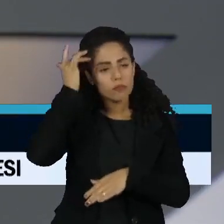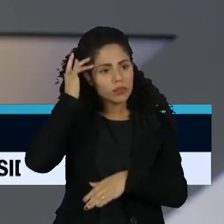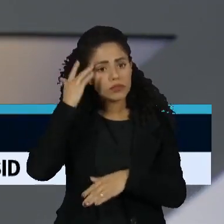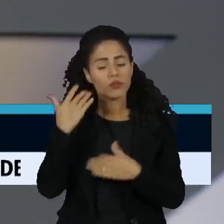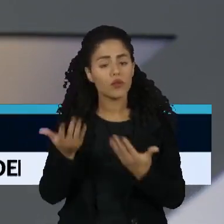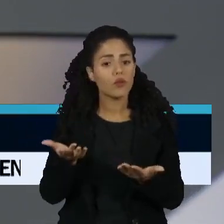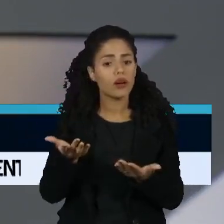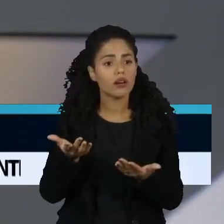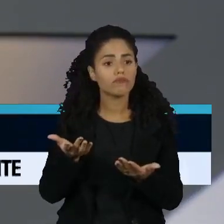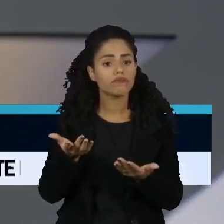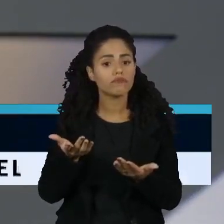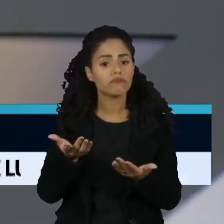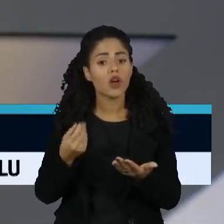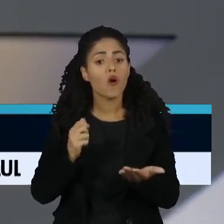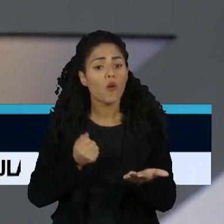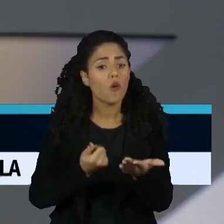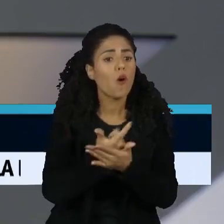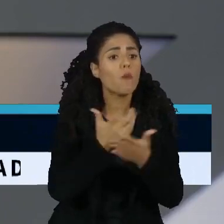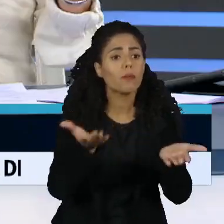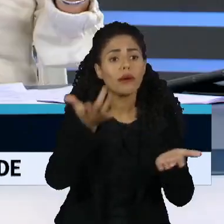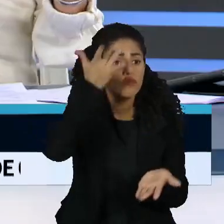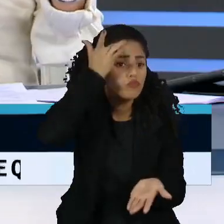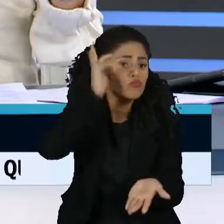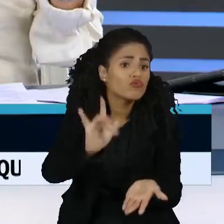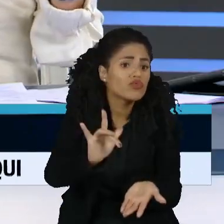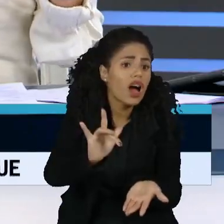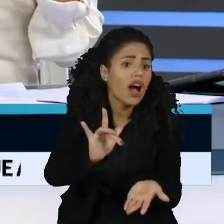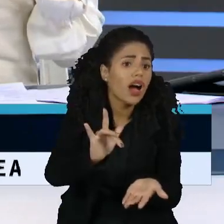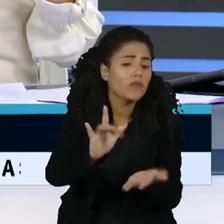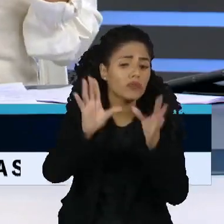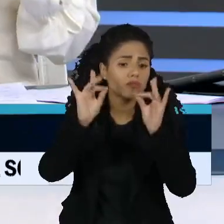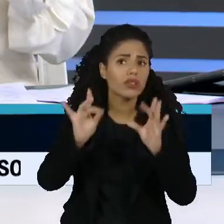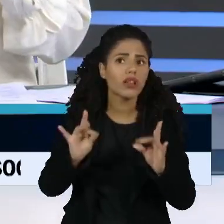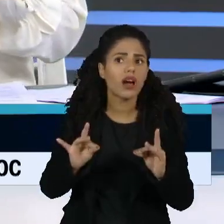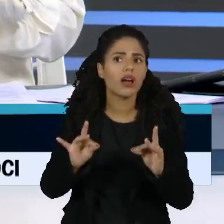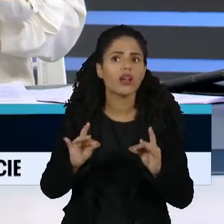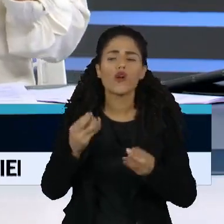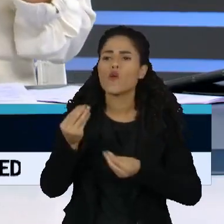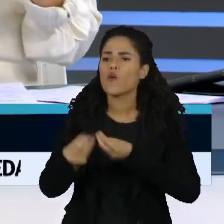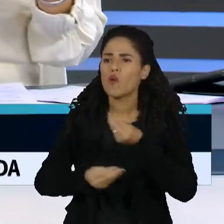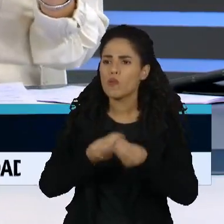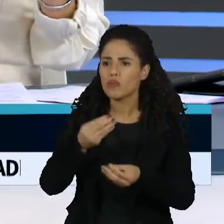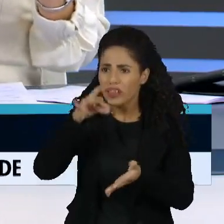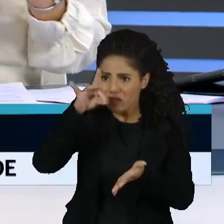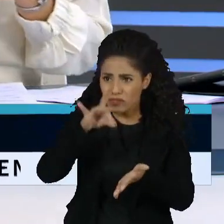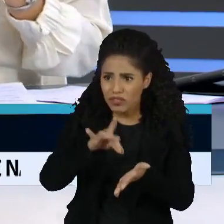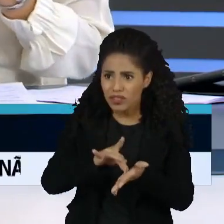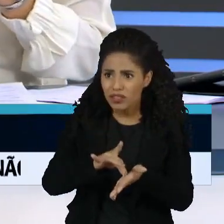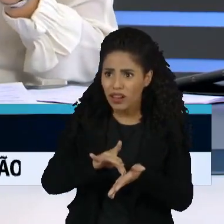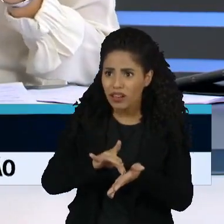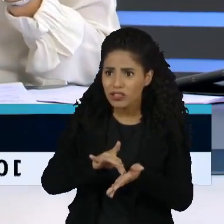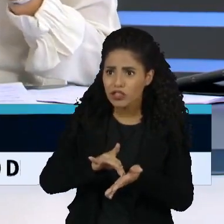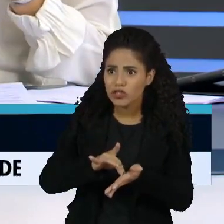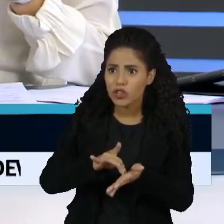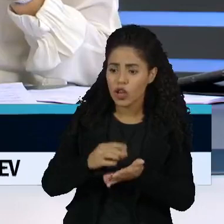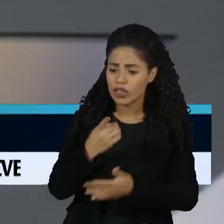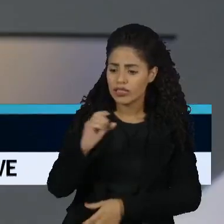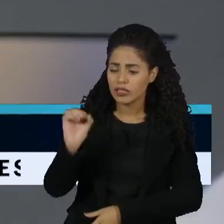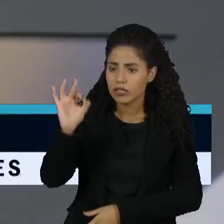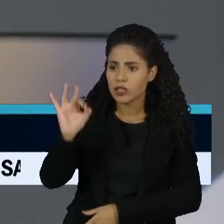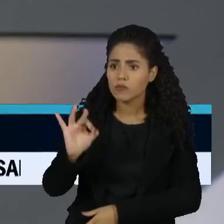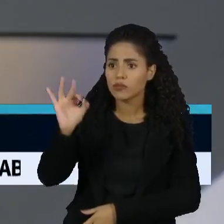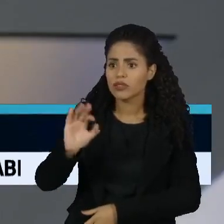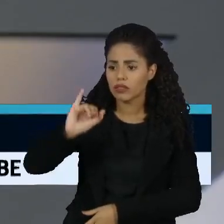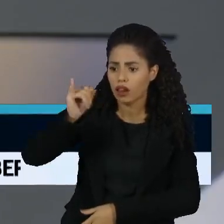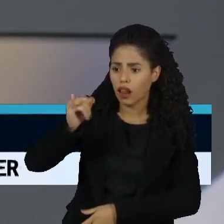sem prestar muita atenção é já que você entrou nesse assunto eu queria saber qual a viabilidade real desse juro cair para 100% sei